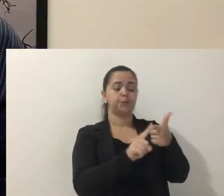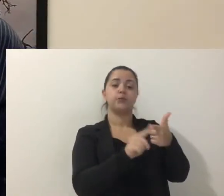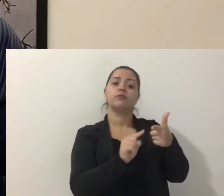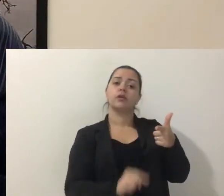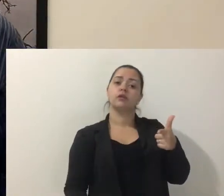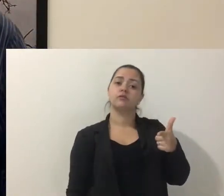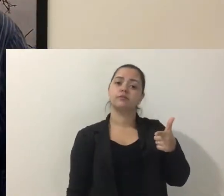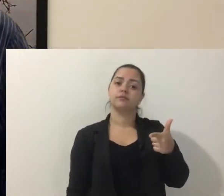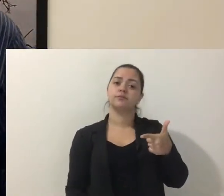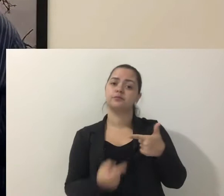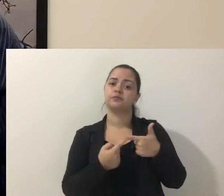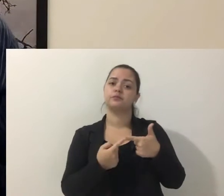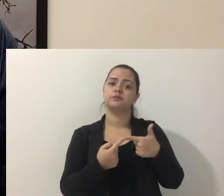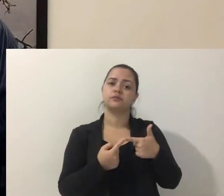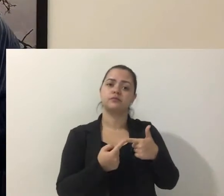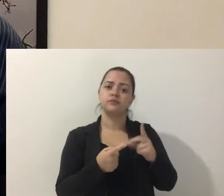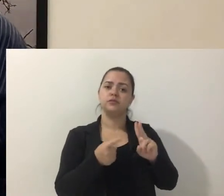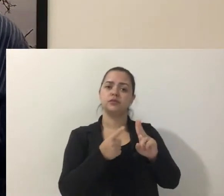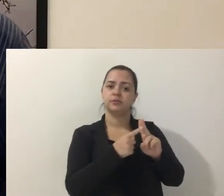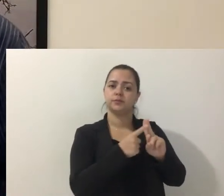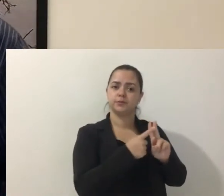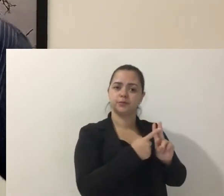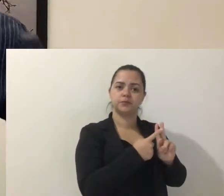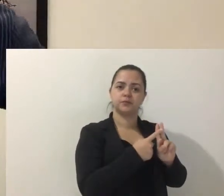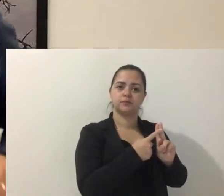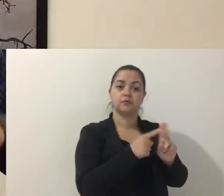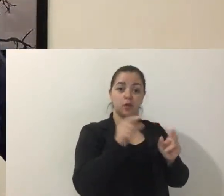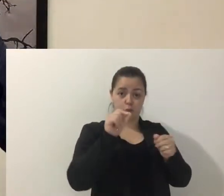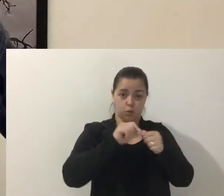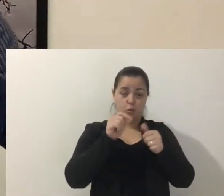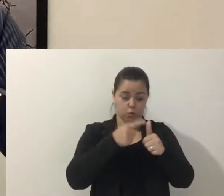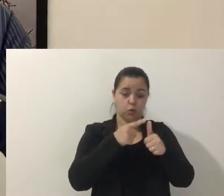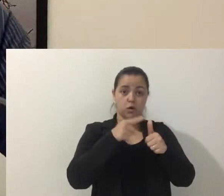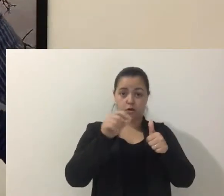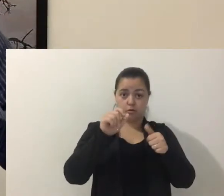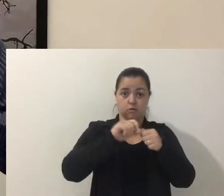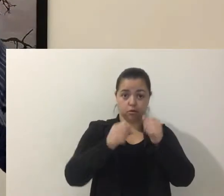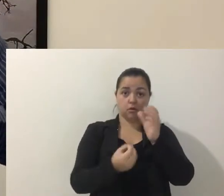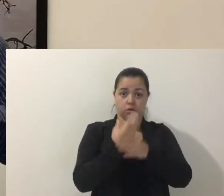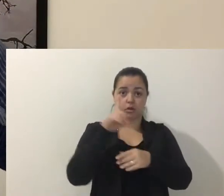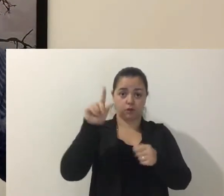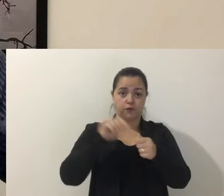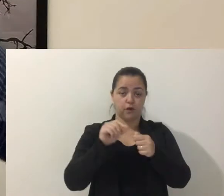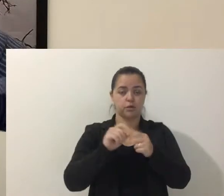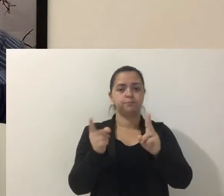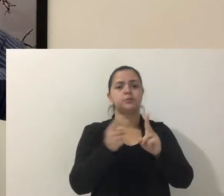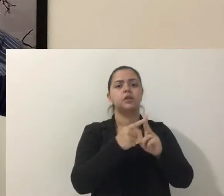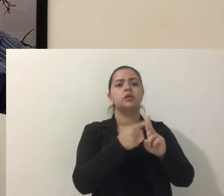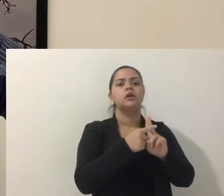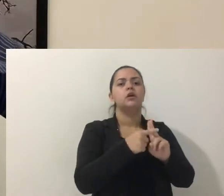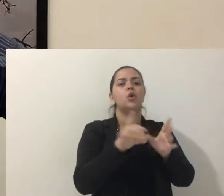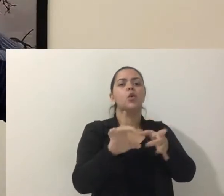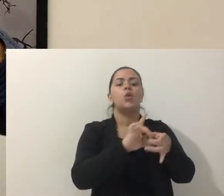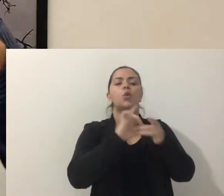foi o Criador que fez, é uma união instituída por Deus, é uma união que parte de